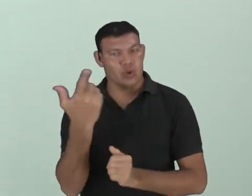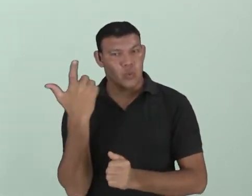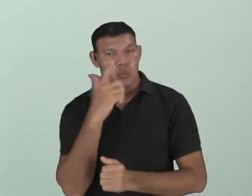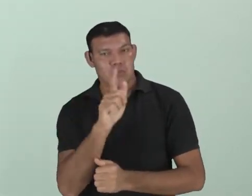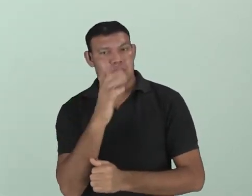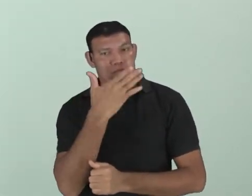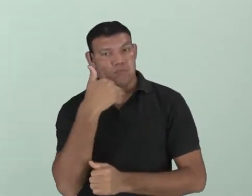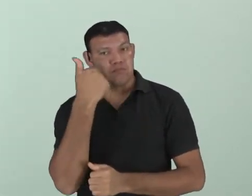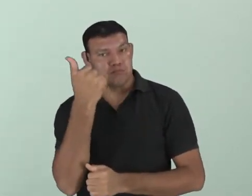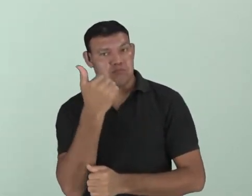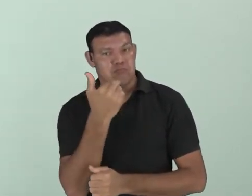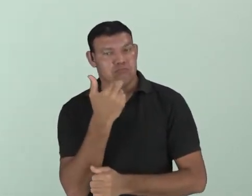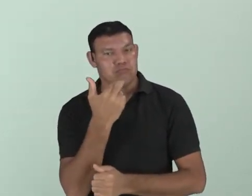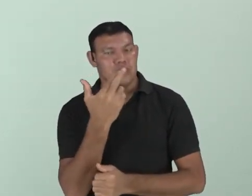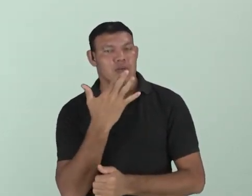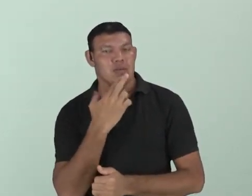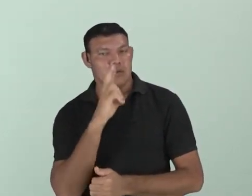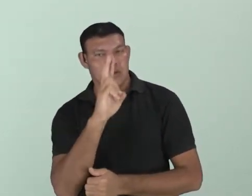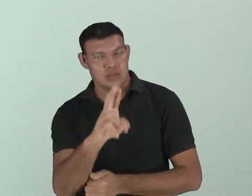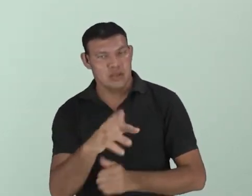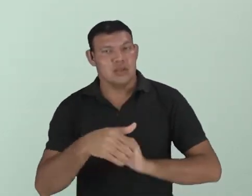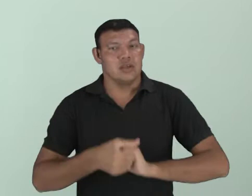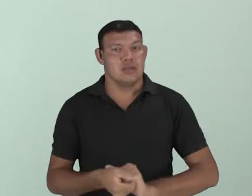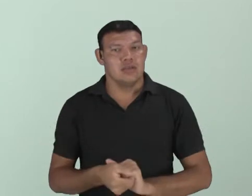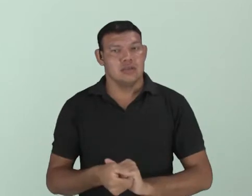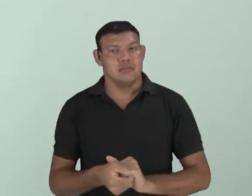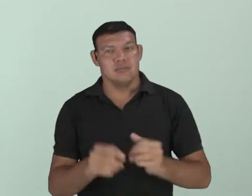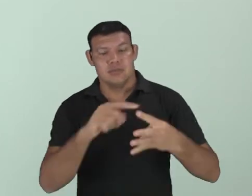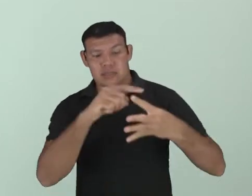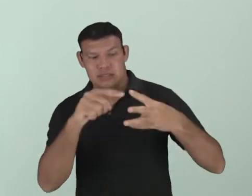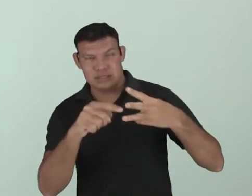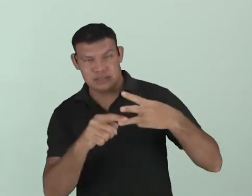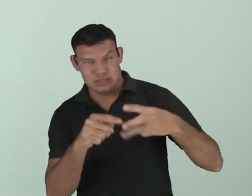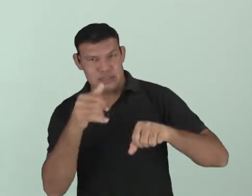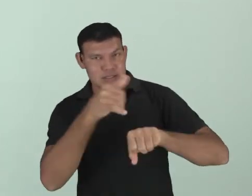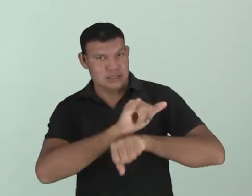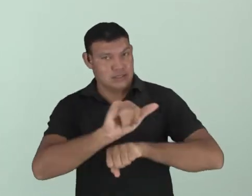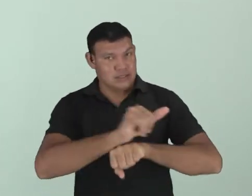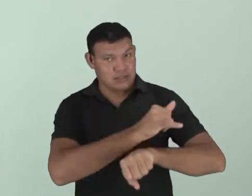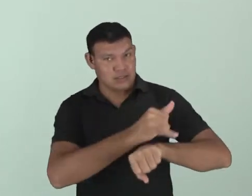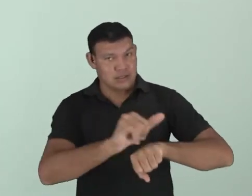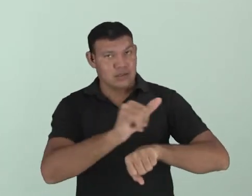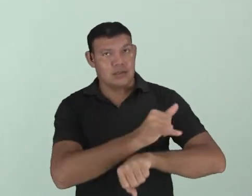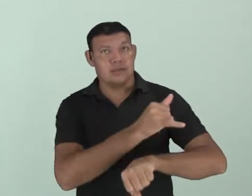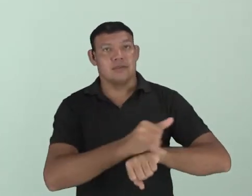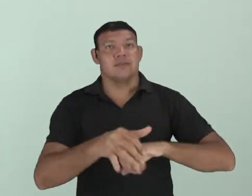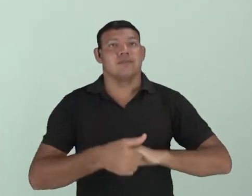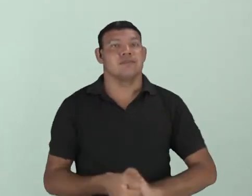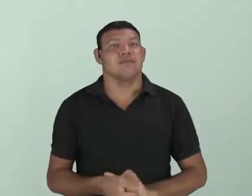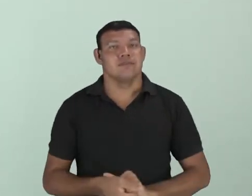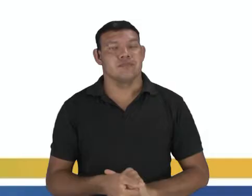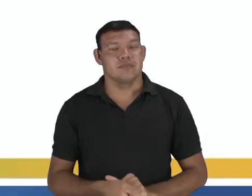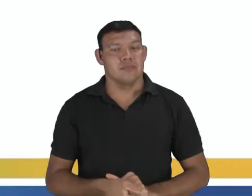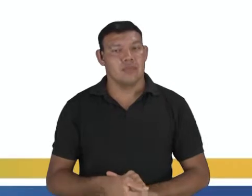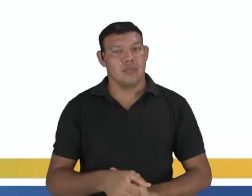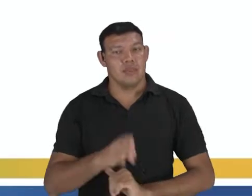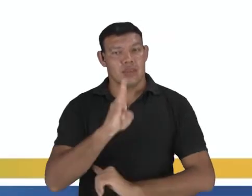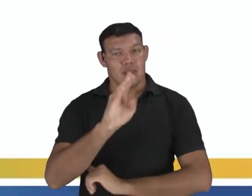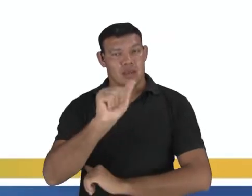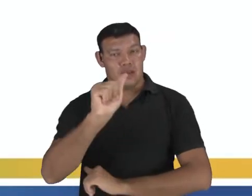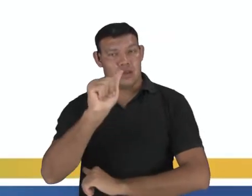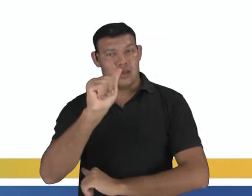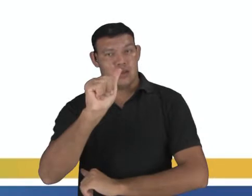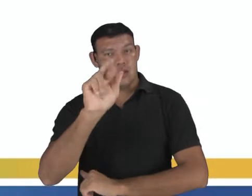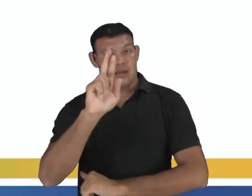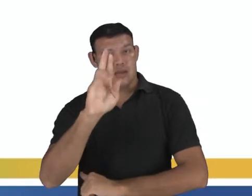utilizar três teorias ou três táticas, digamos assim. A primeira da Barbara Oakley, junto com